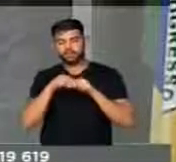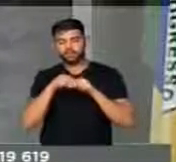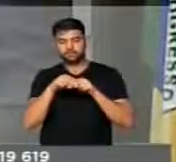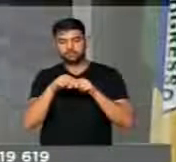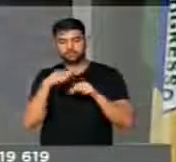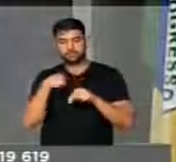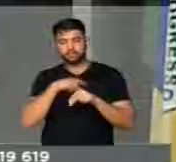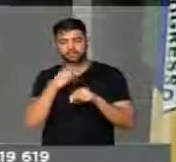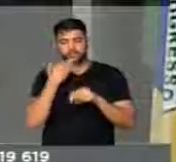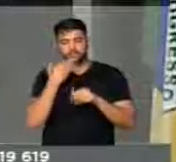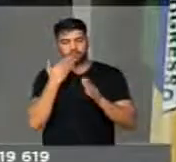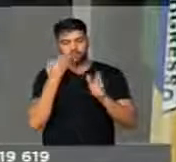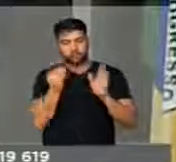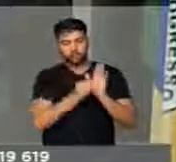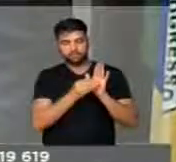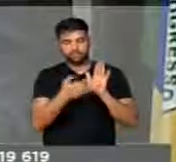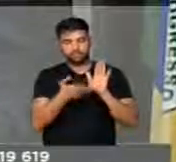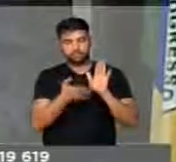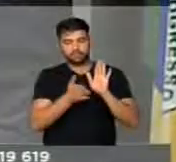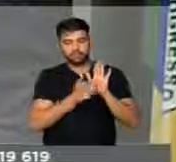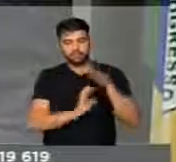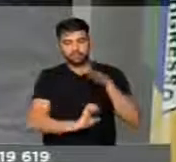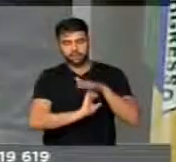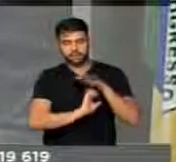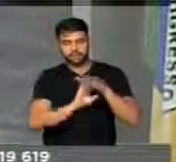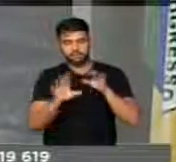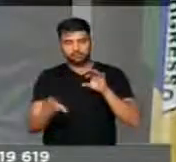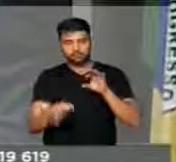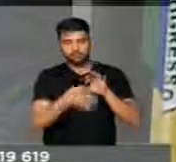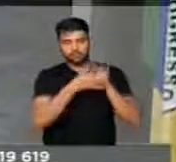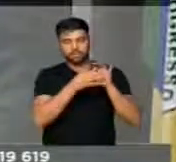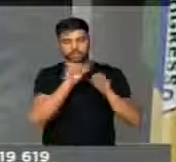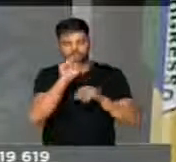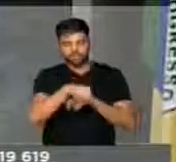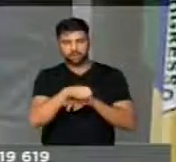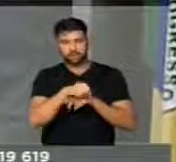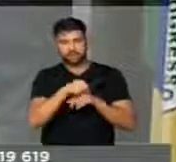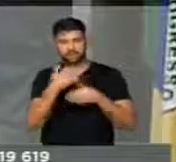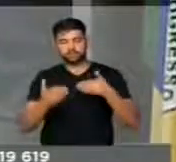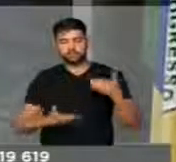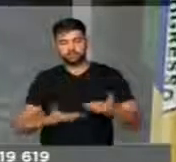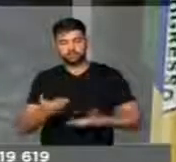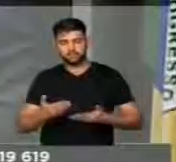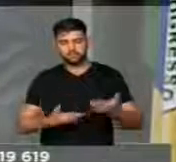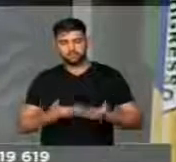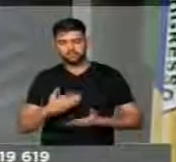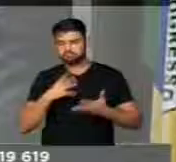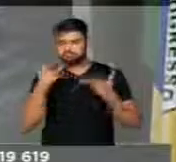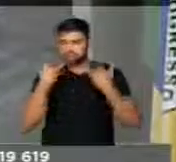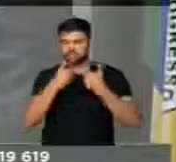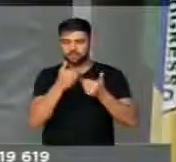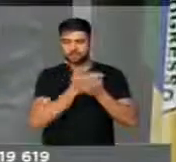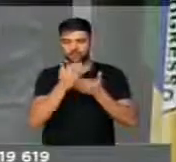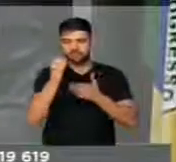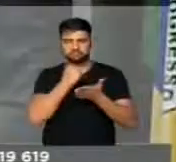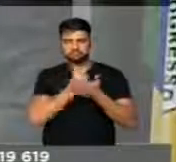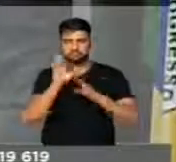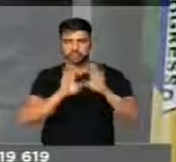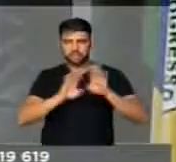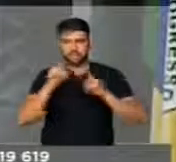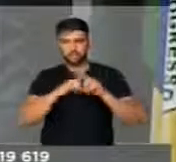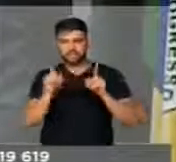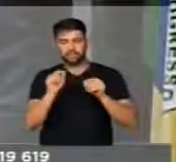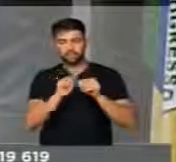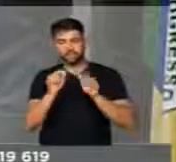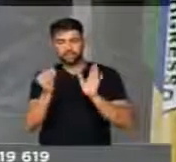nós colocamos que essas empresas estão vinculadas, sim, ao serviço extraordinário de licitações,